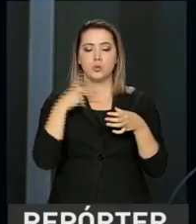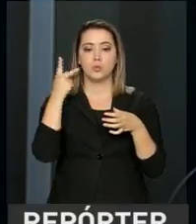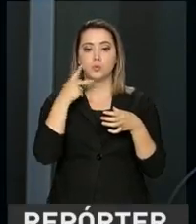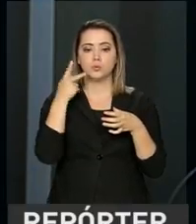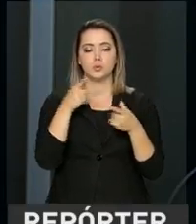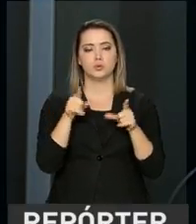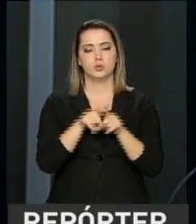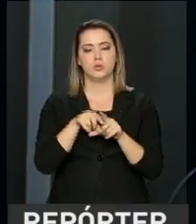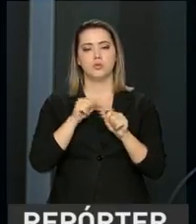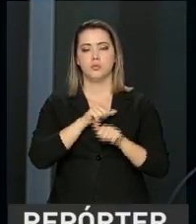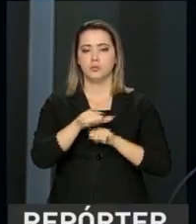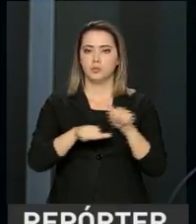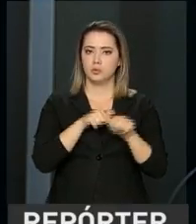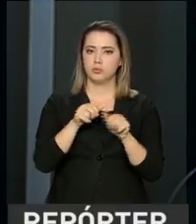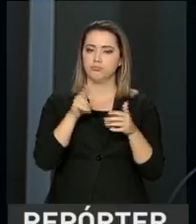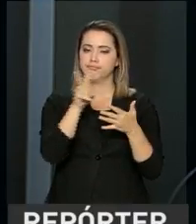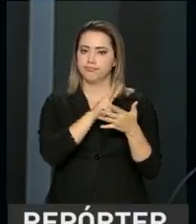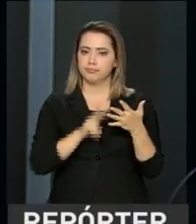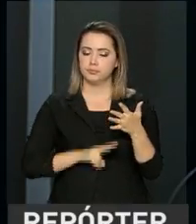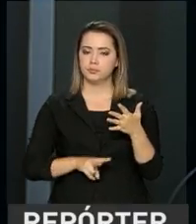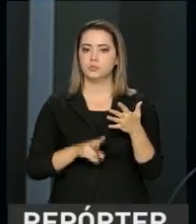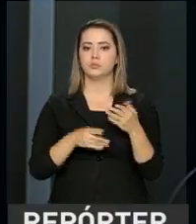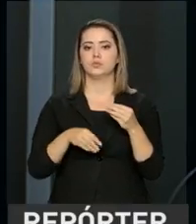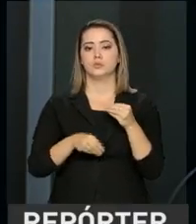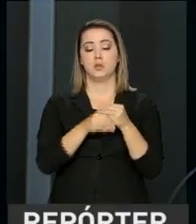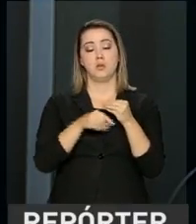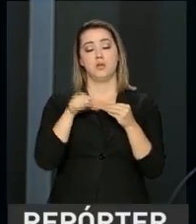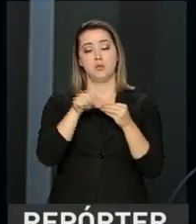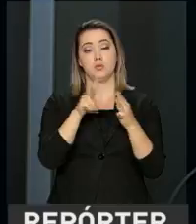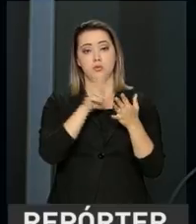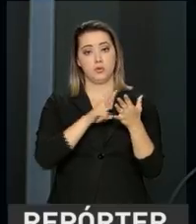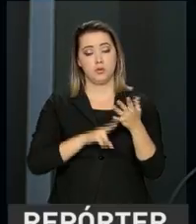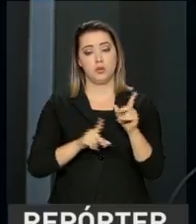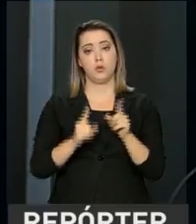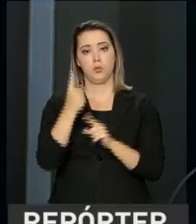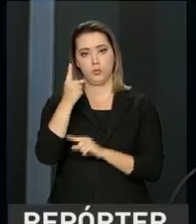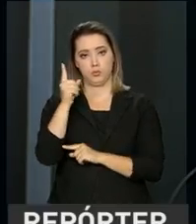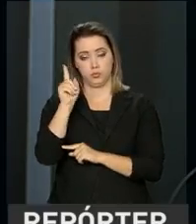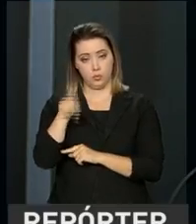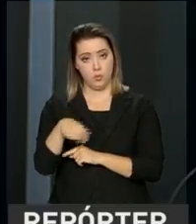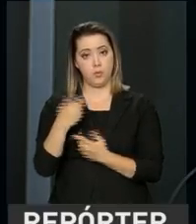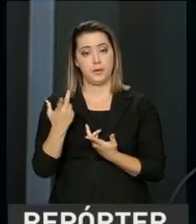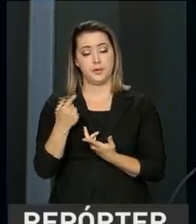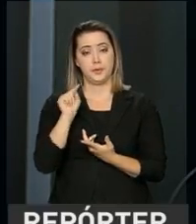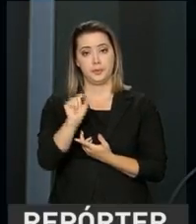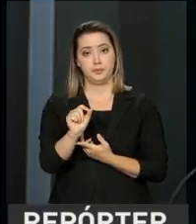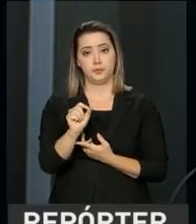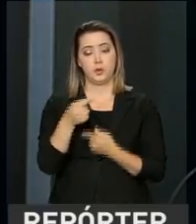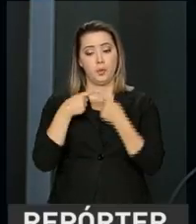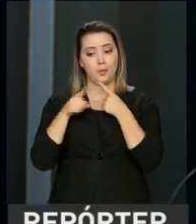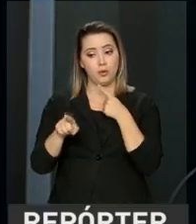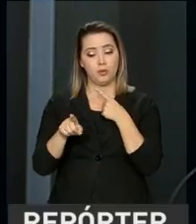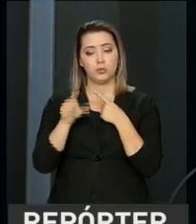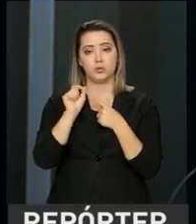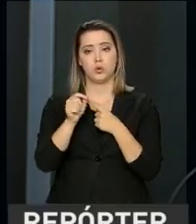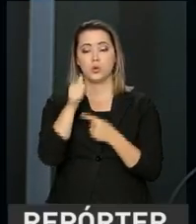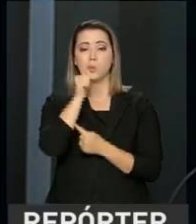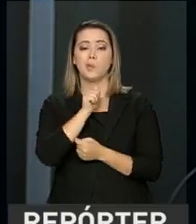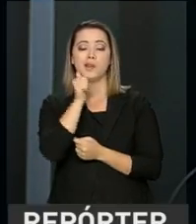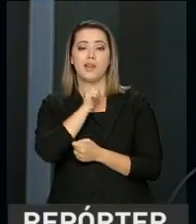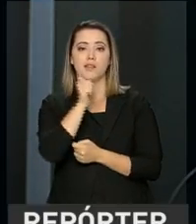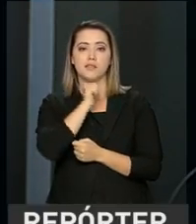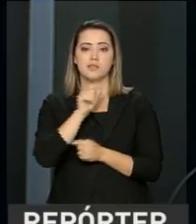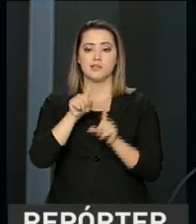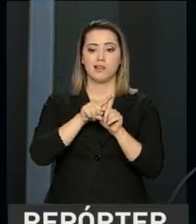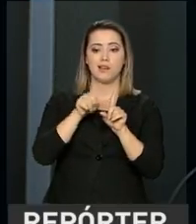podem alterar trechos do texto original. Um desses destaques é aquele que impede que mulheres